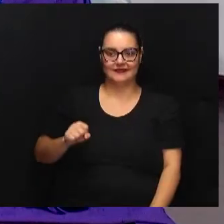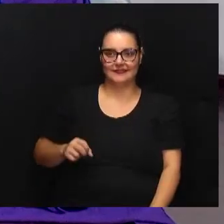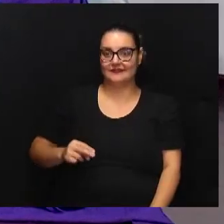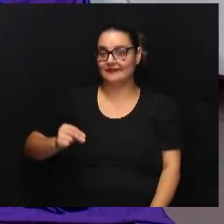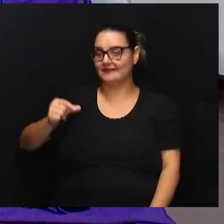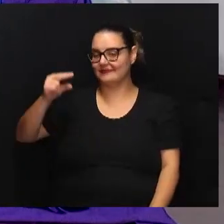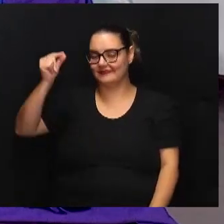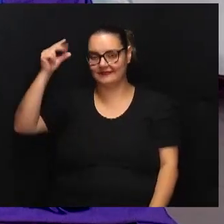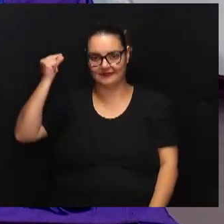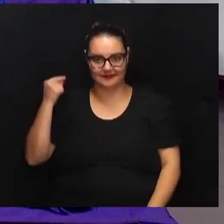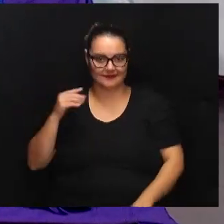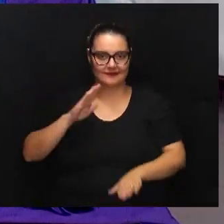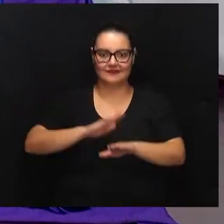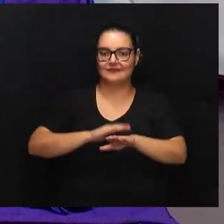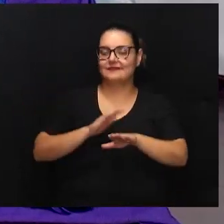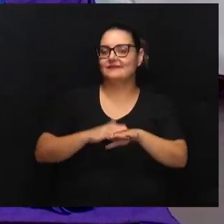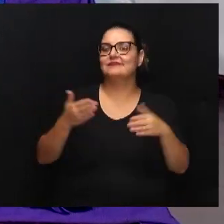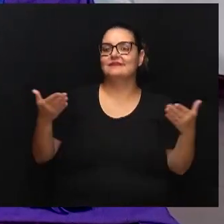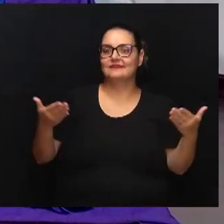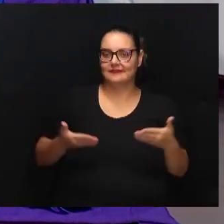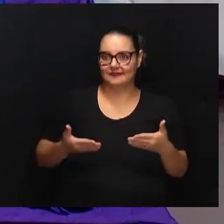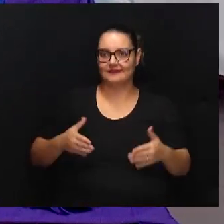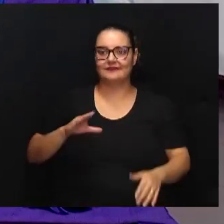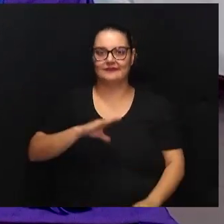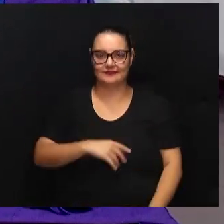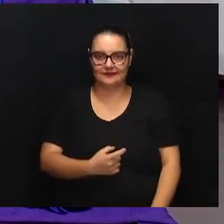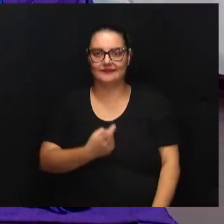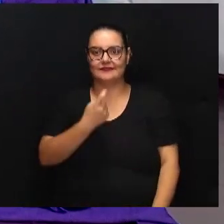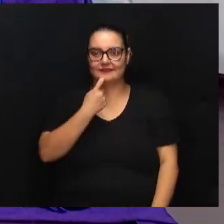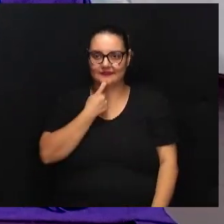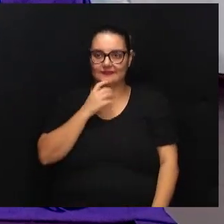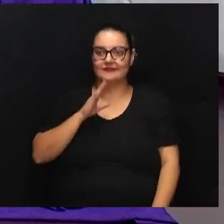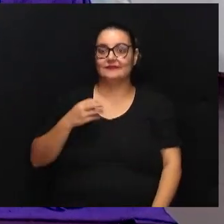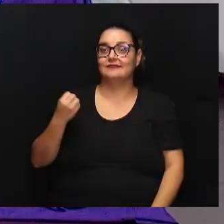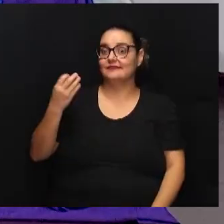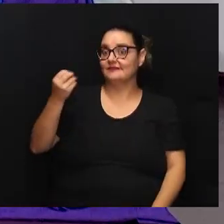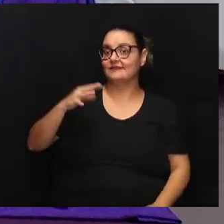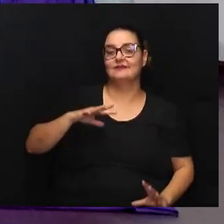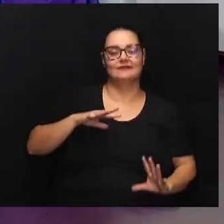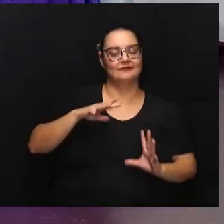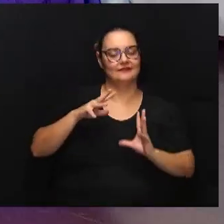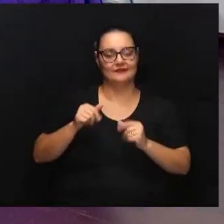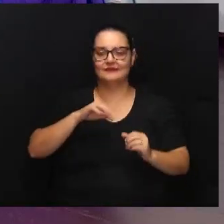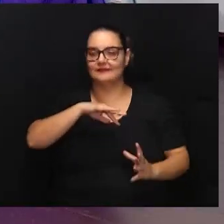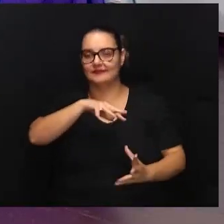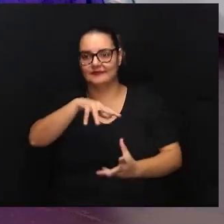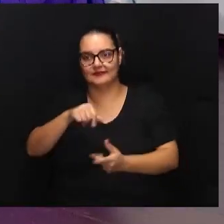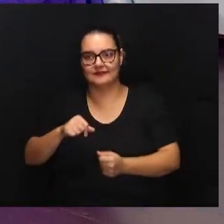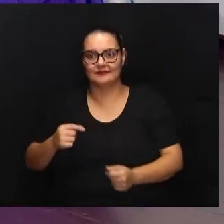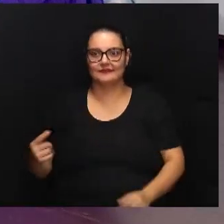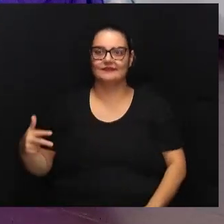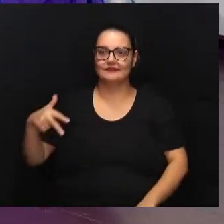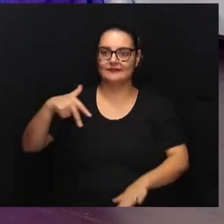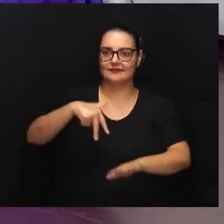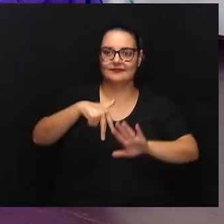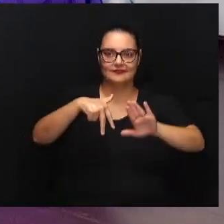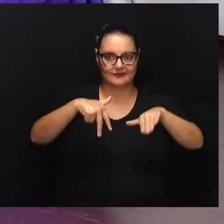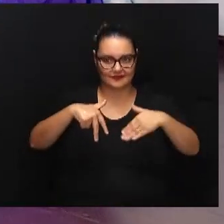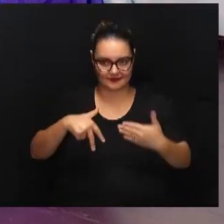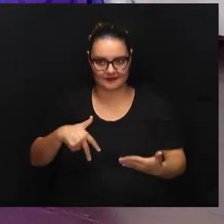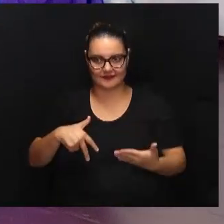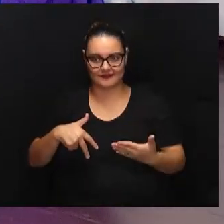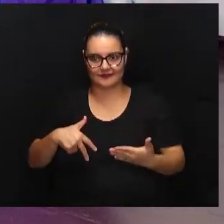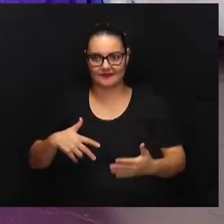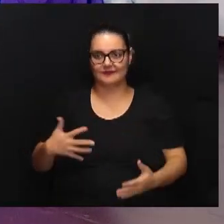das drags mais antigas em exercício hoje da cidade de Campinas, que já viajou o mundo e veio